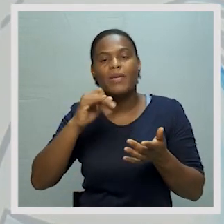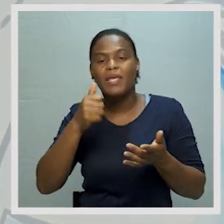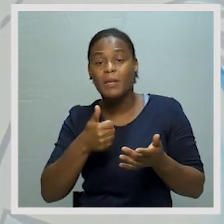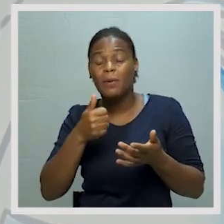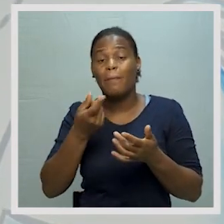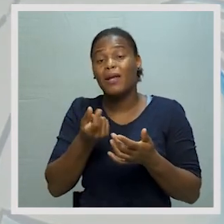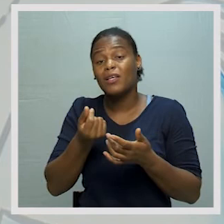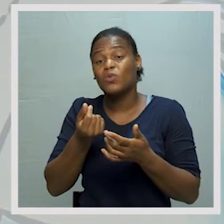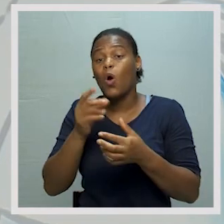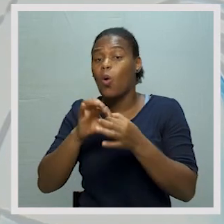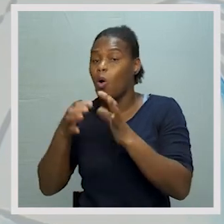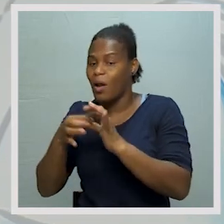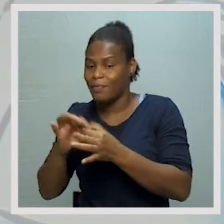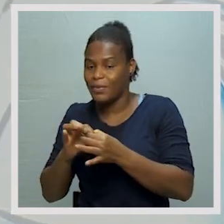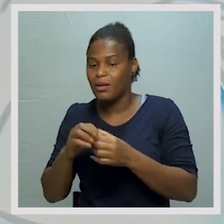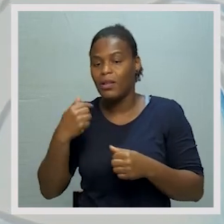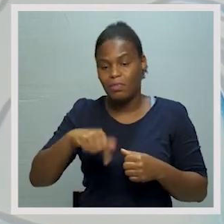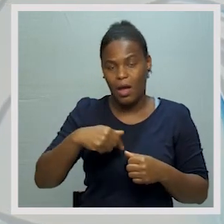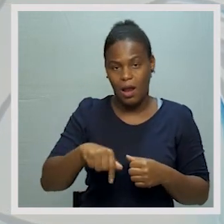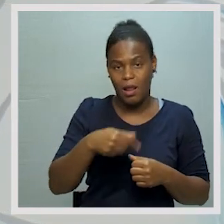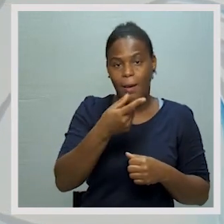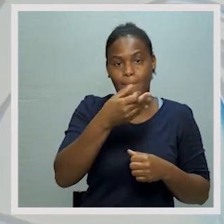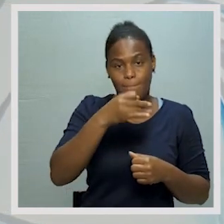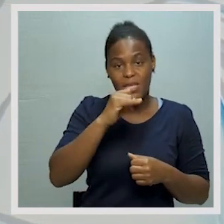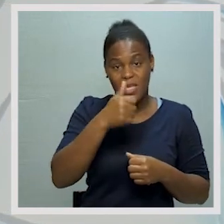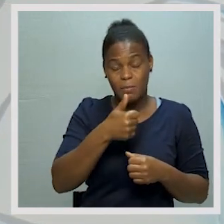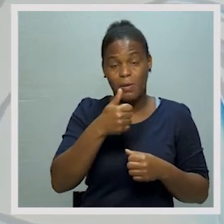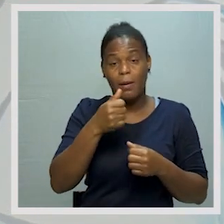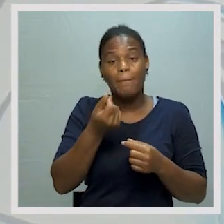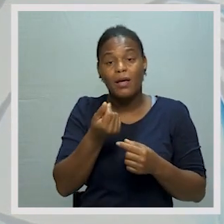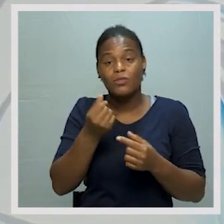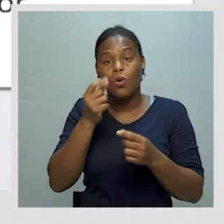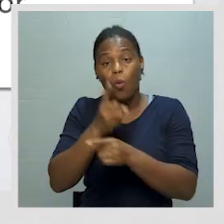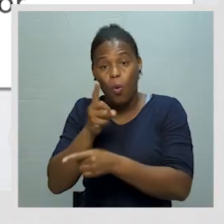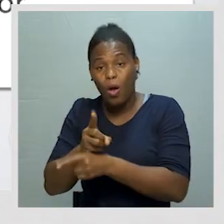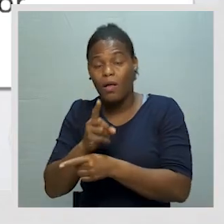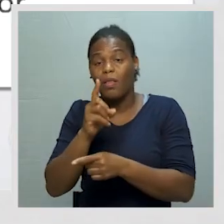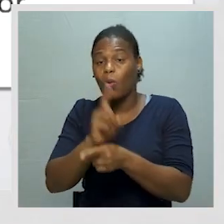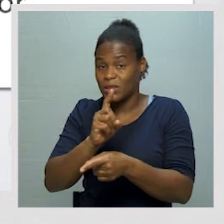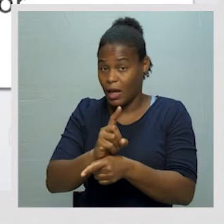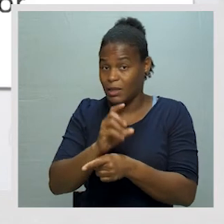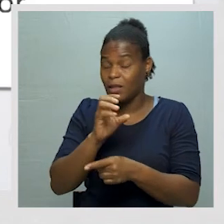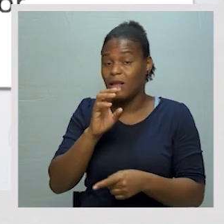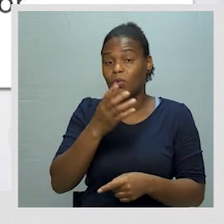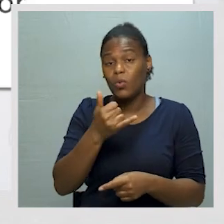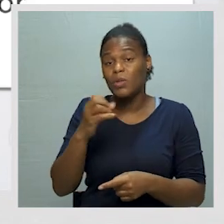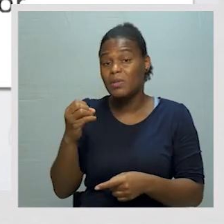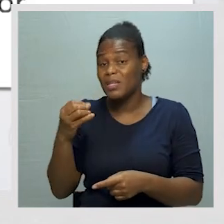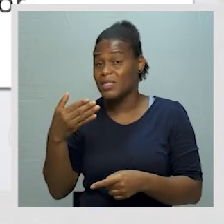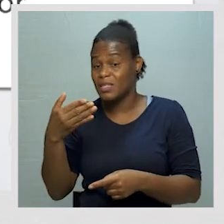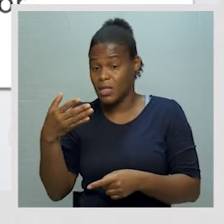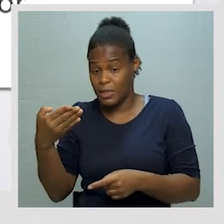ou seja, nós temos PIB a preços constantes de 2017, vocês têm o deflator de